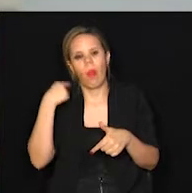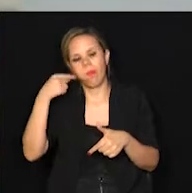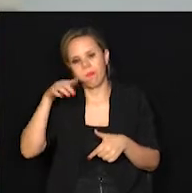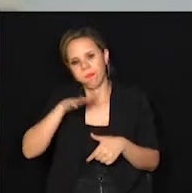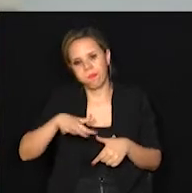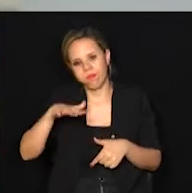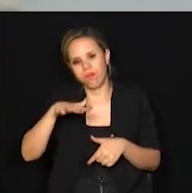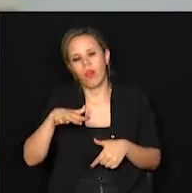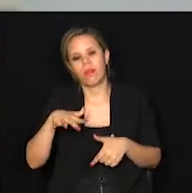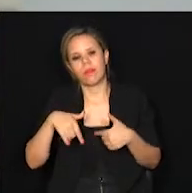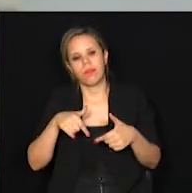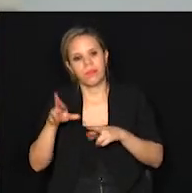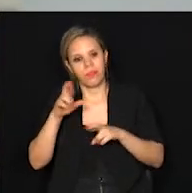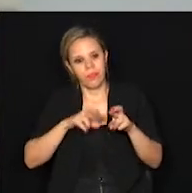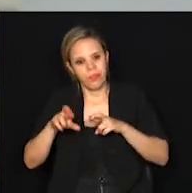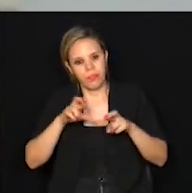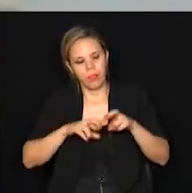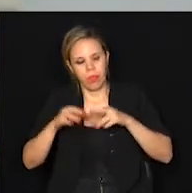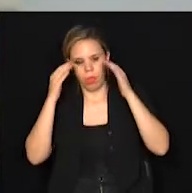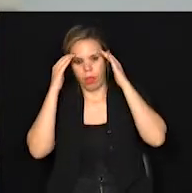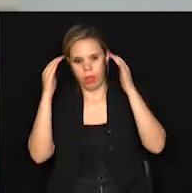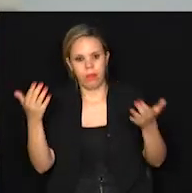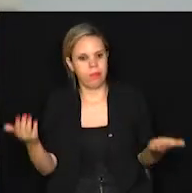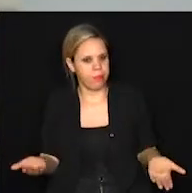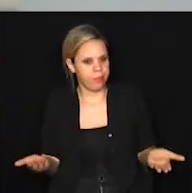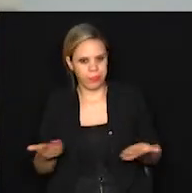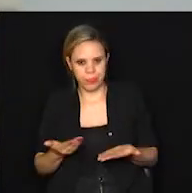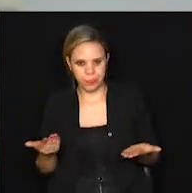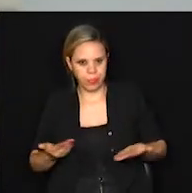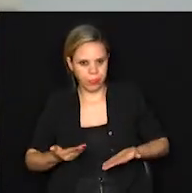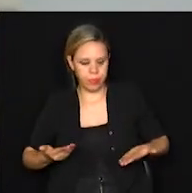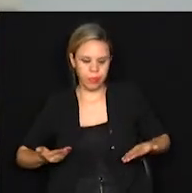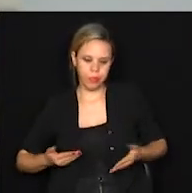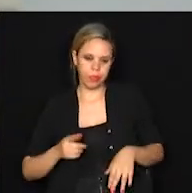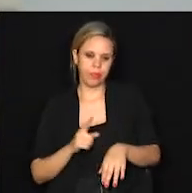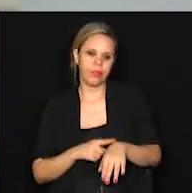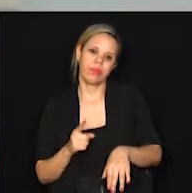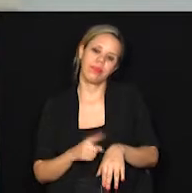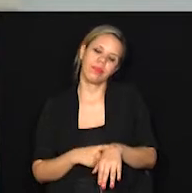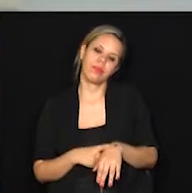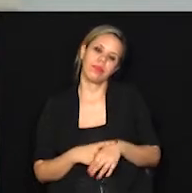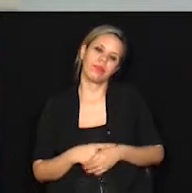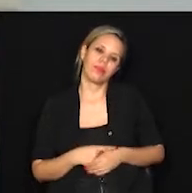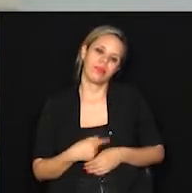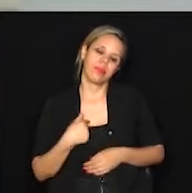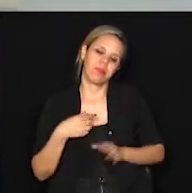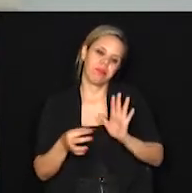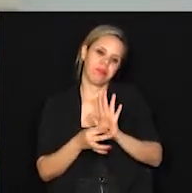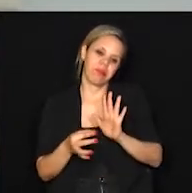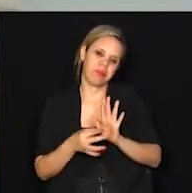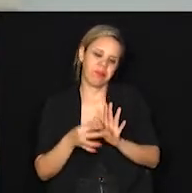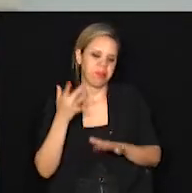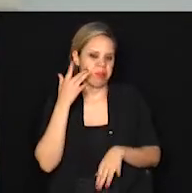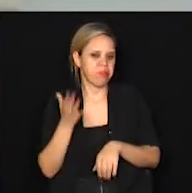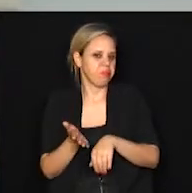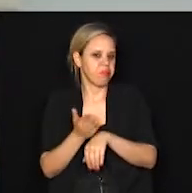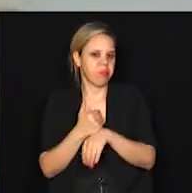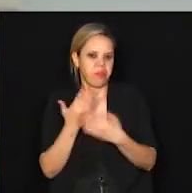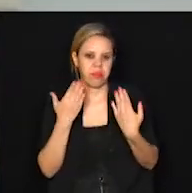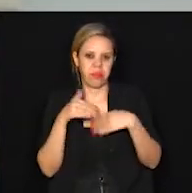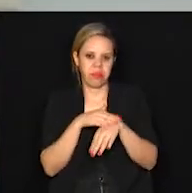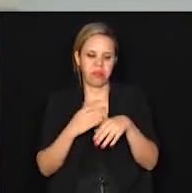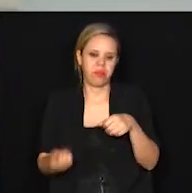né, estamos fiscalizando também esse cumprimento, só que agora, né, estamos nesse momento, na minha opinião pessoal, precoce de conversar sobre